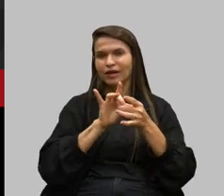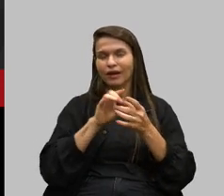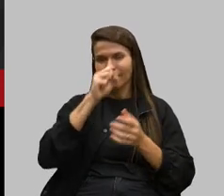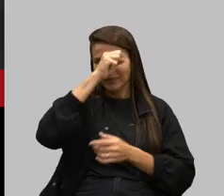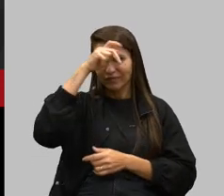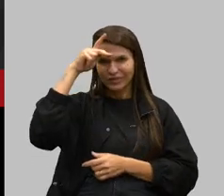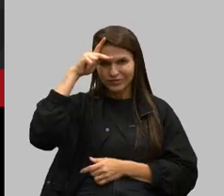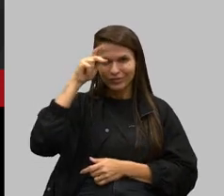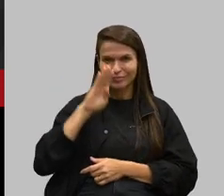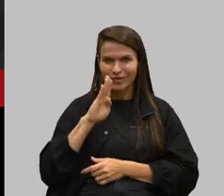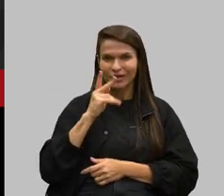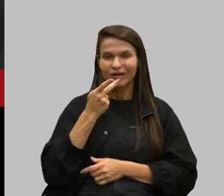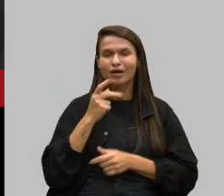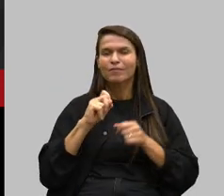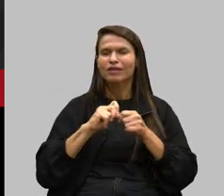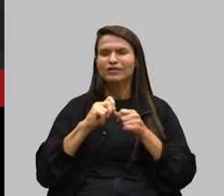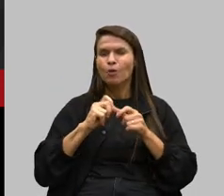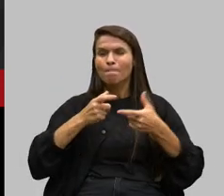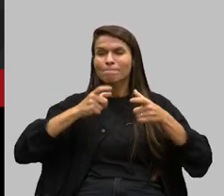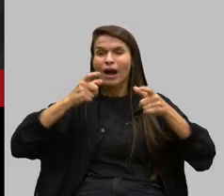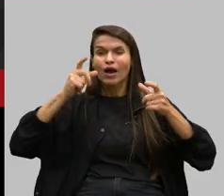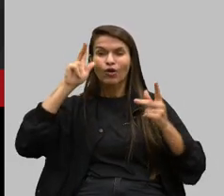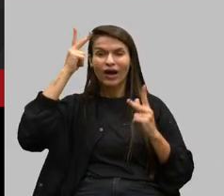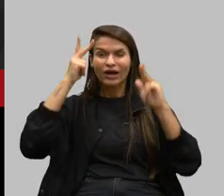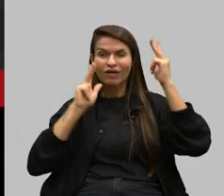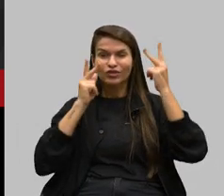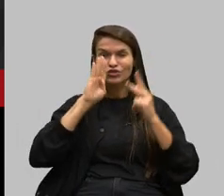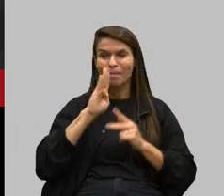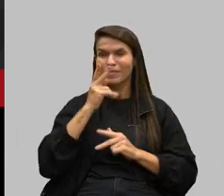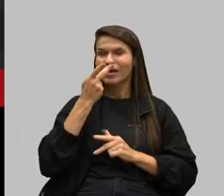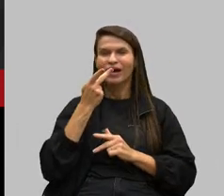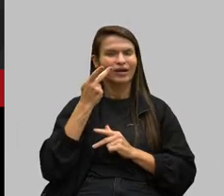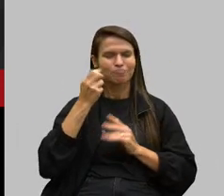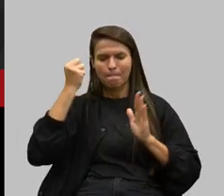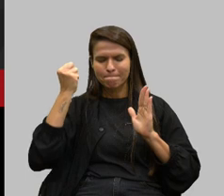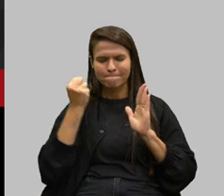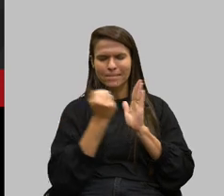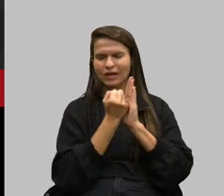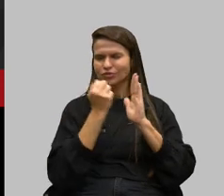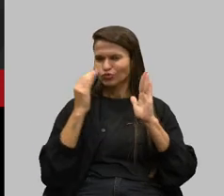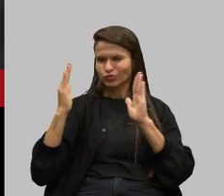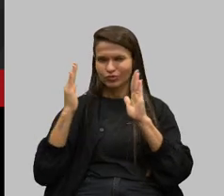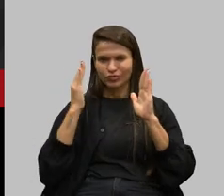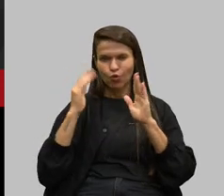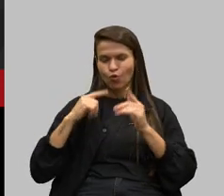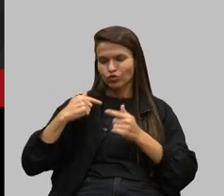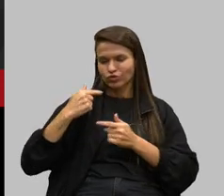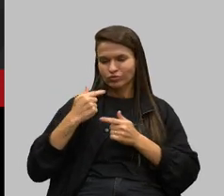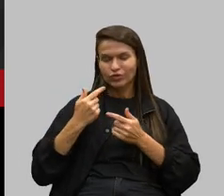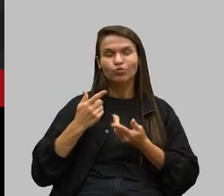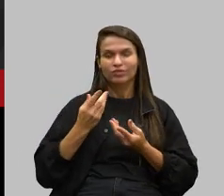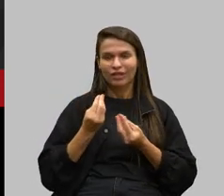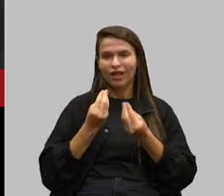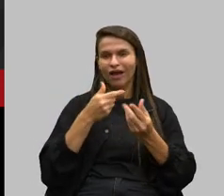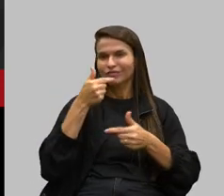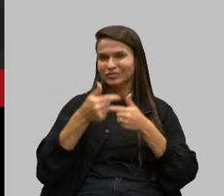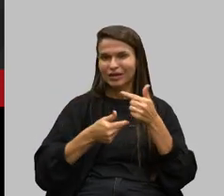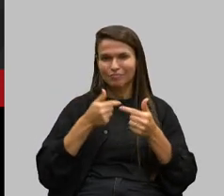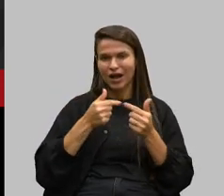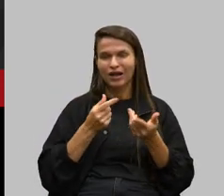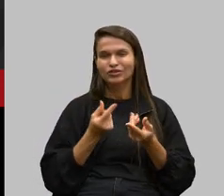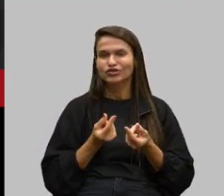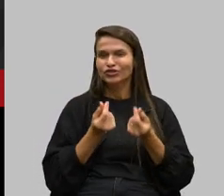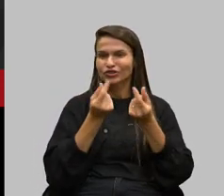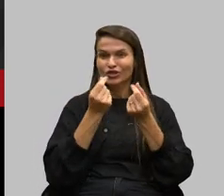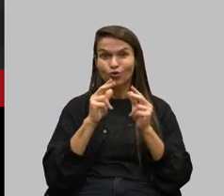Horizonte para fazer o Car o maior maior carnaval de Belo Horizonte de todos os tempos com geração de emprego e renda que nunca se viu